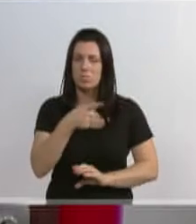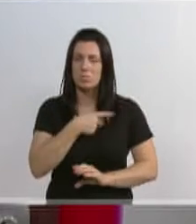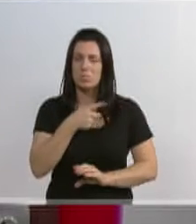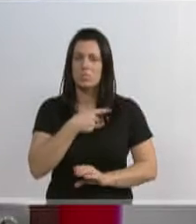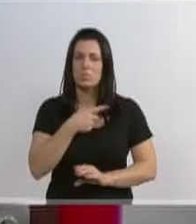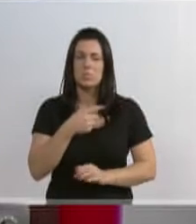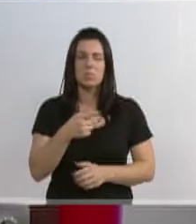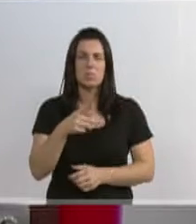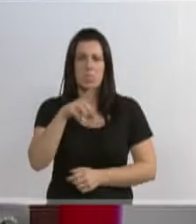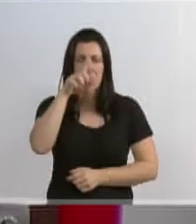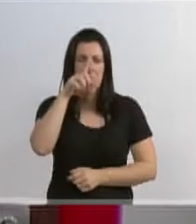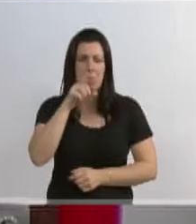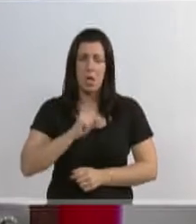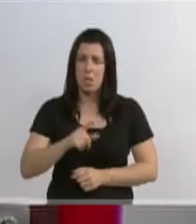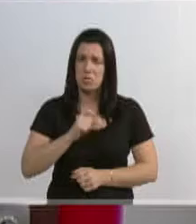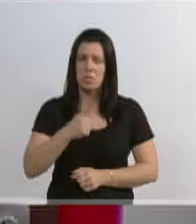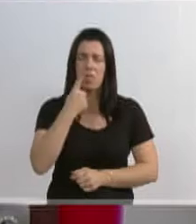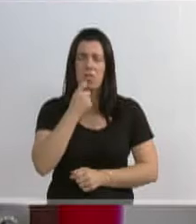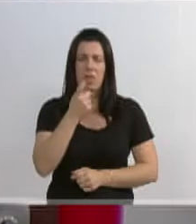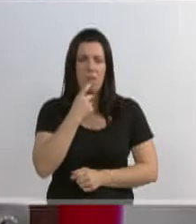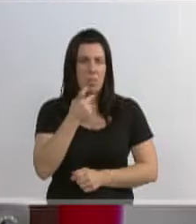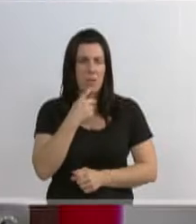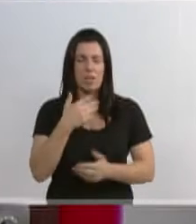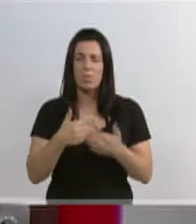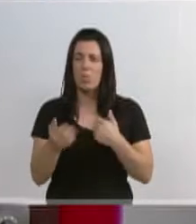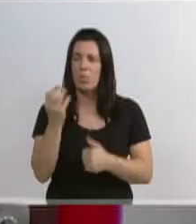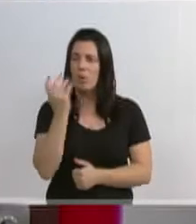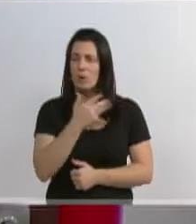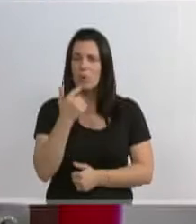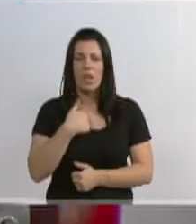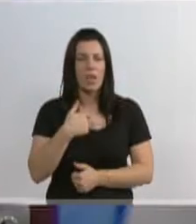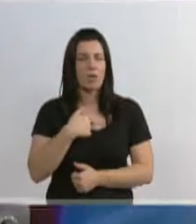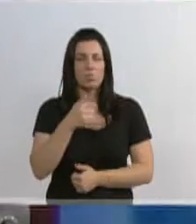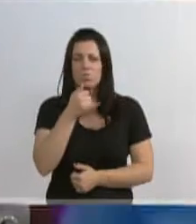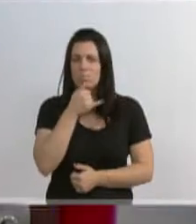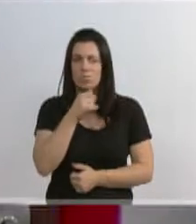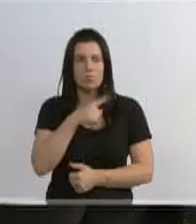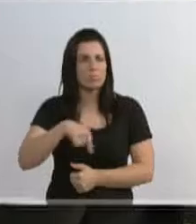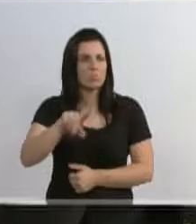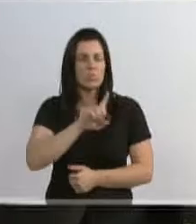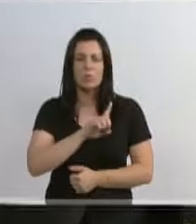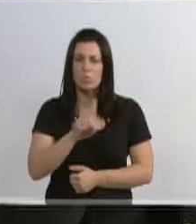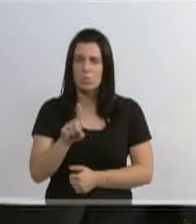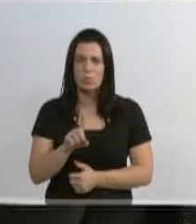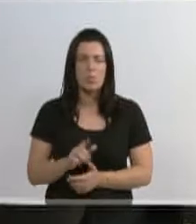cor azul ou vermelha, de qualquer coisa, eu não vou decepcionar vocês.